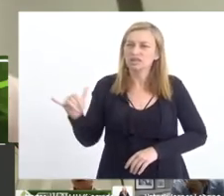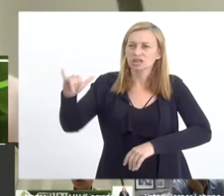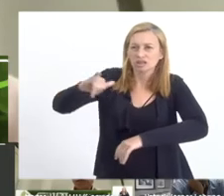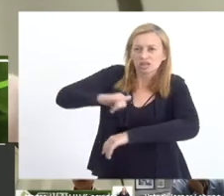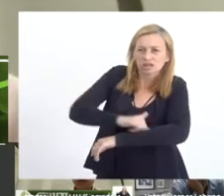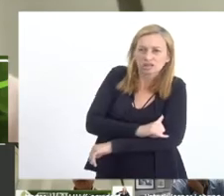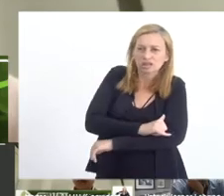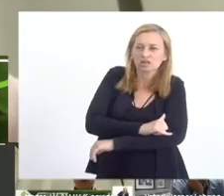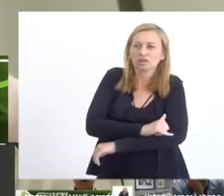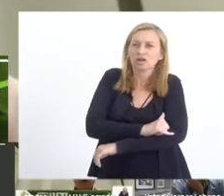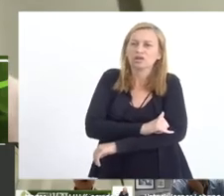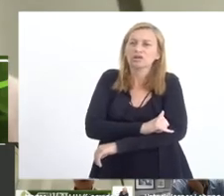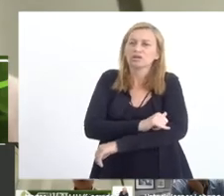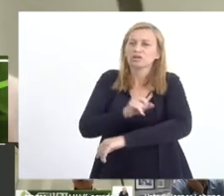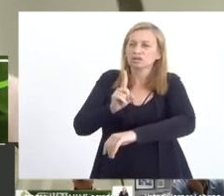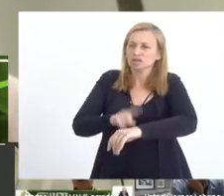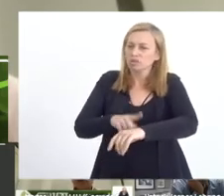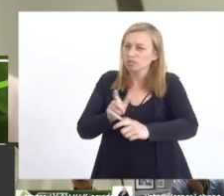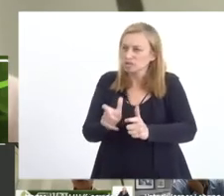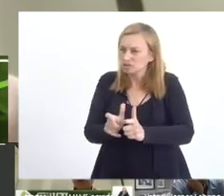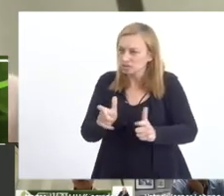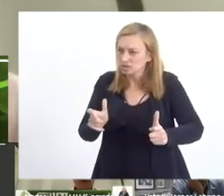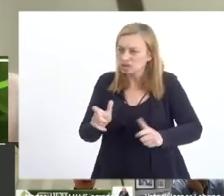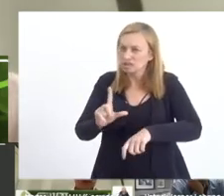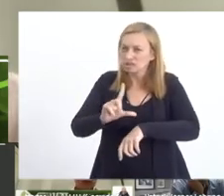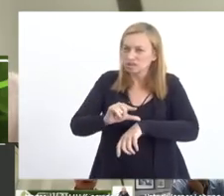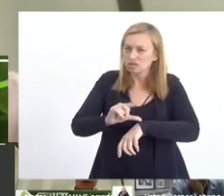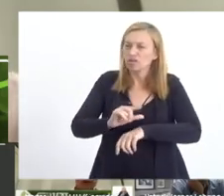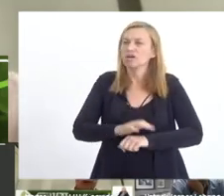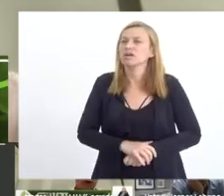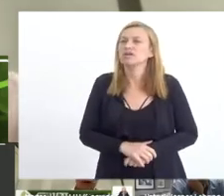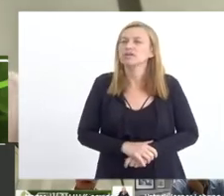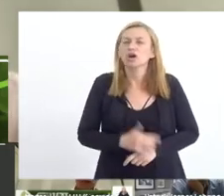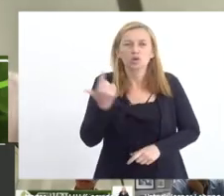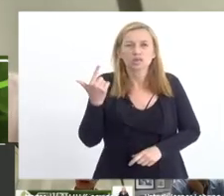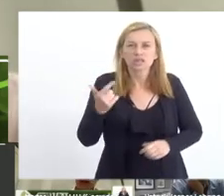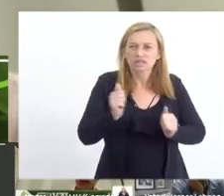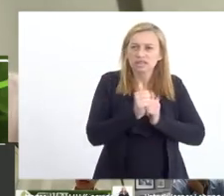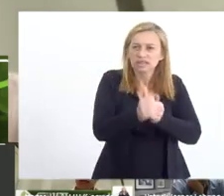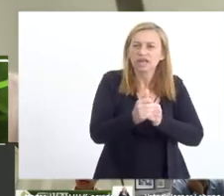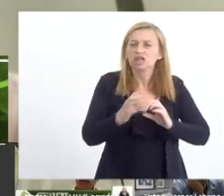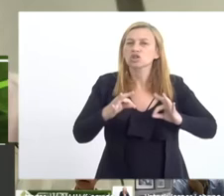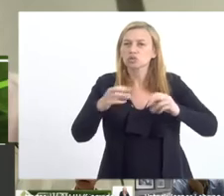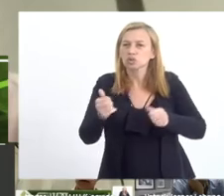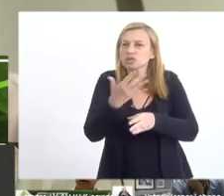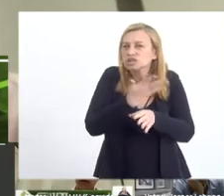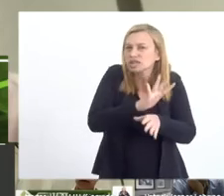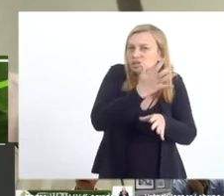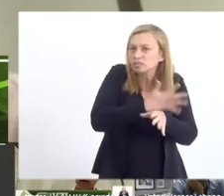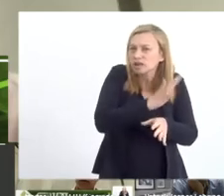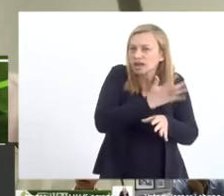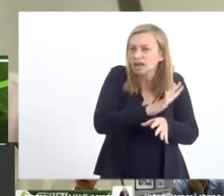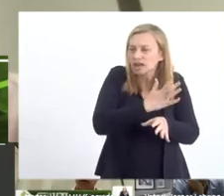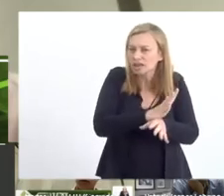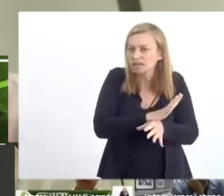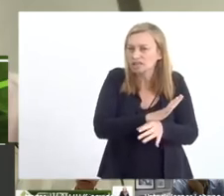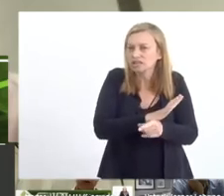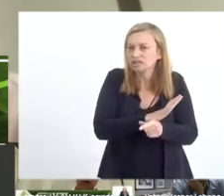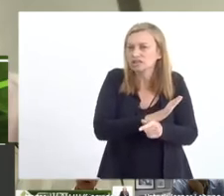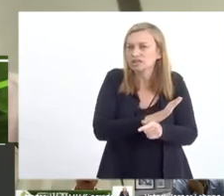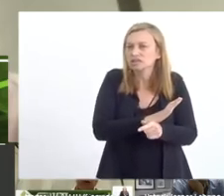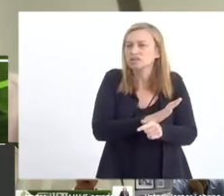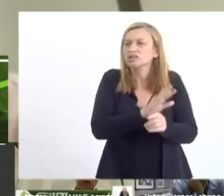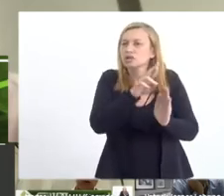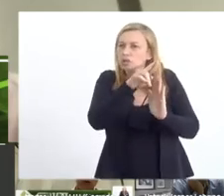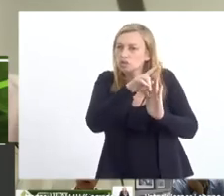devido espaçamento. A gente naturalmente segue todas as práticas e